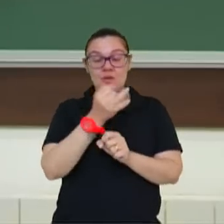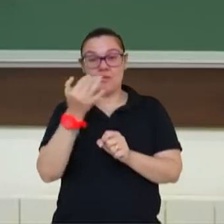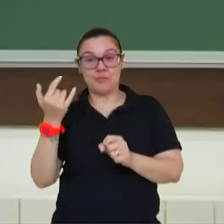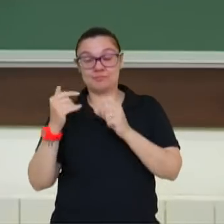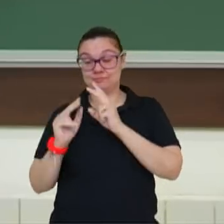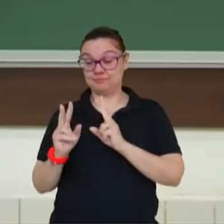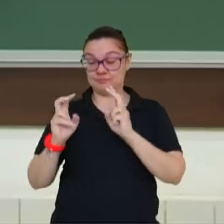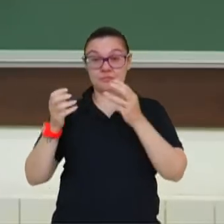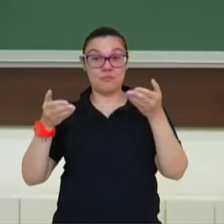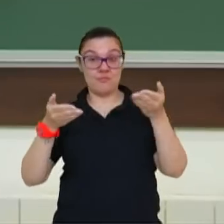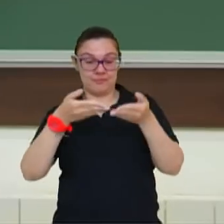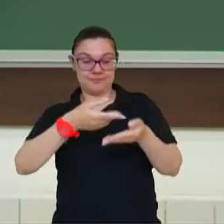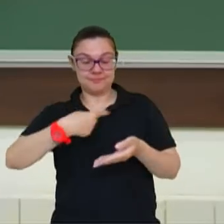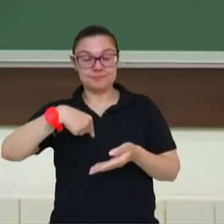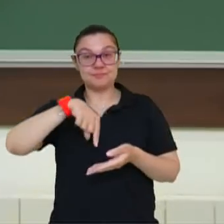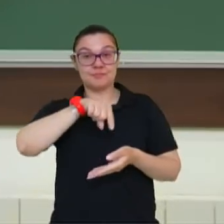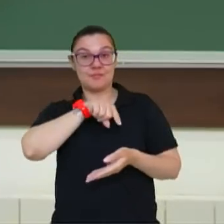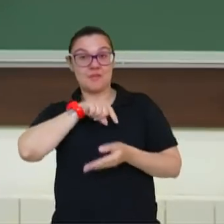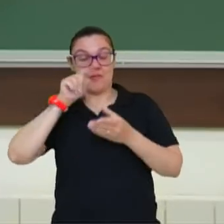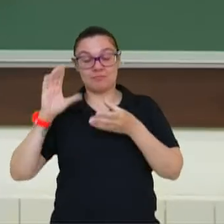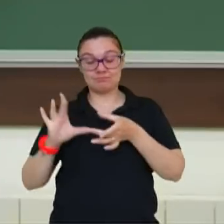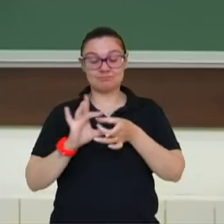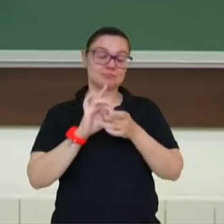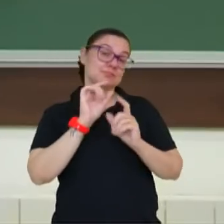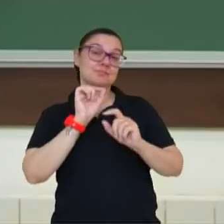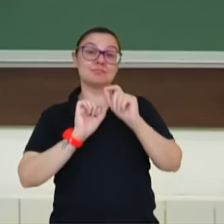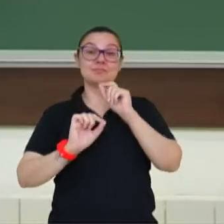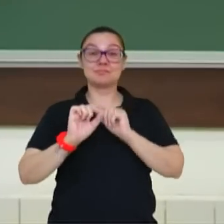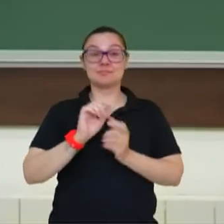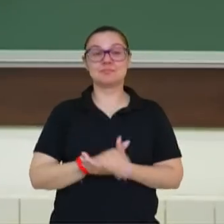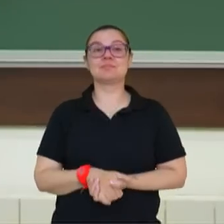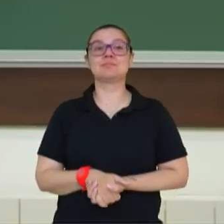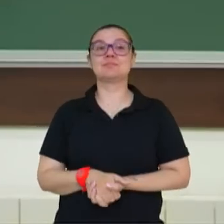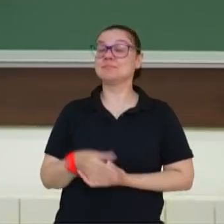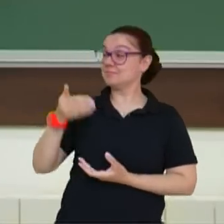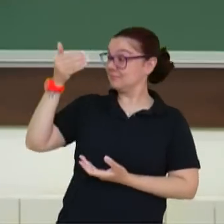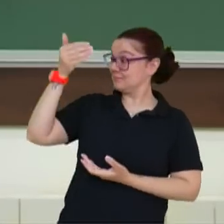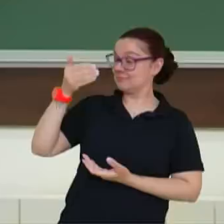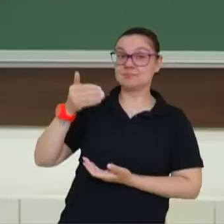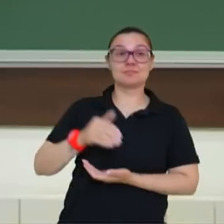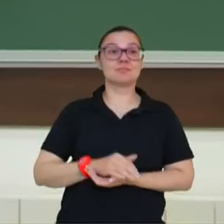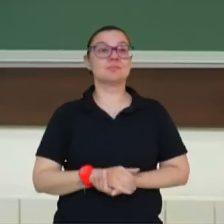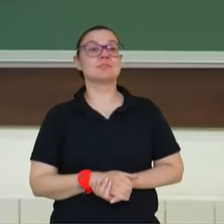temas. Na aula de hoje, nós vamos abordar o que mesmo?